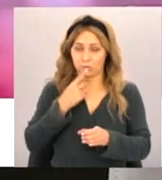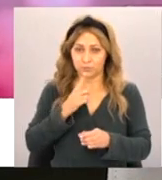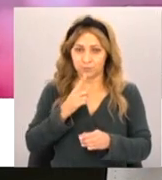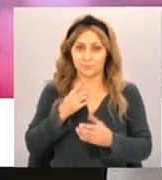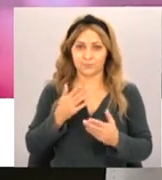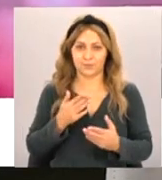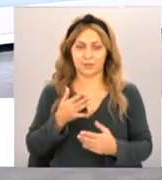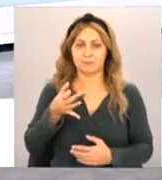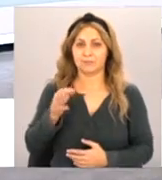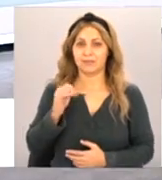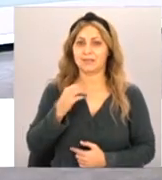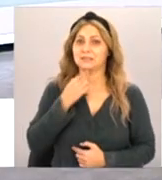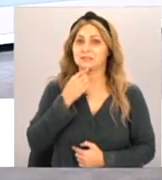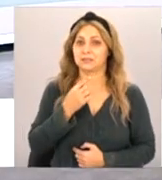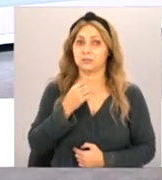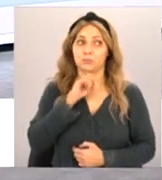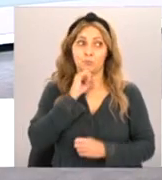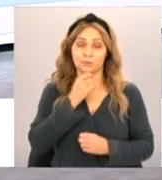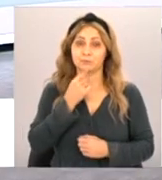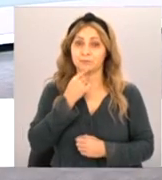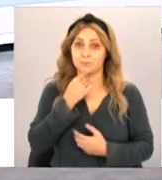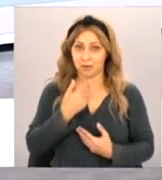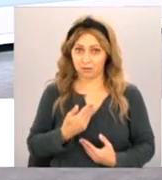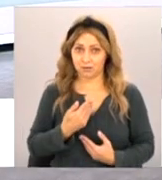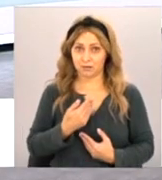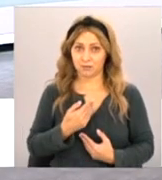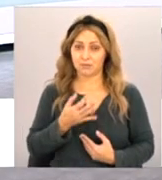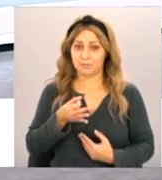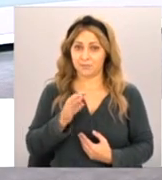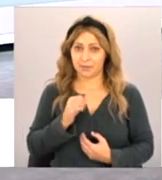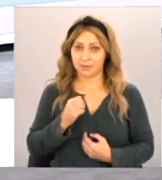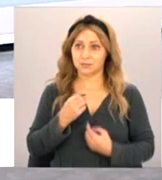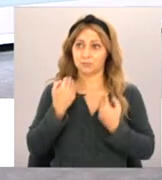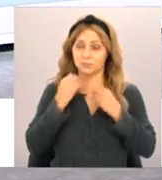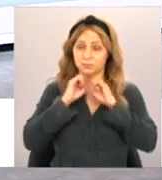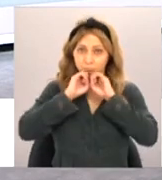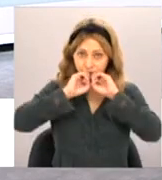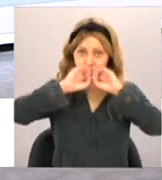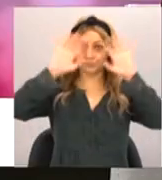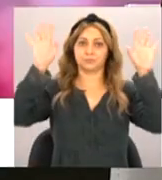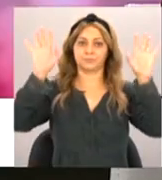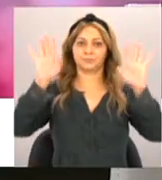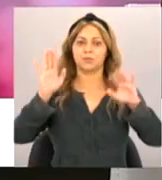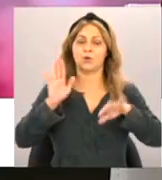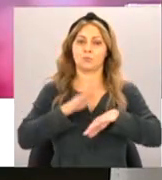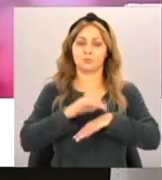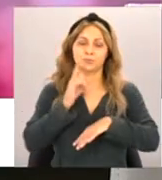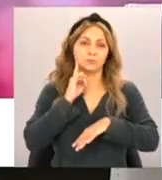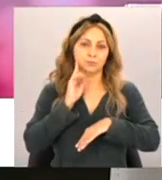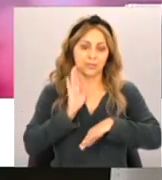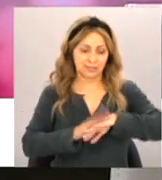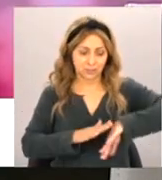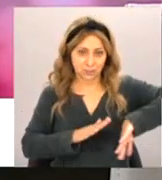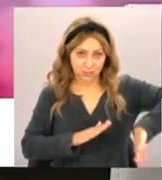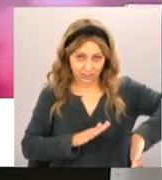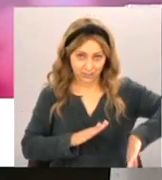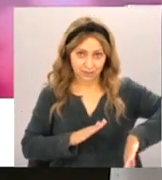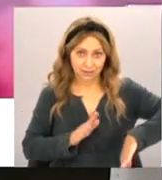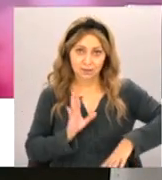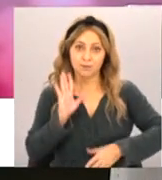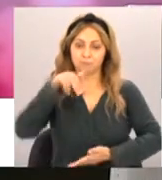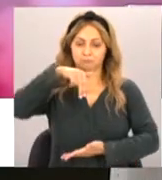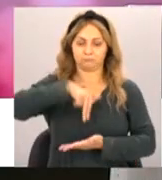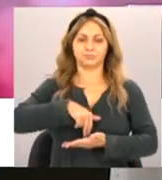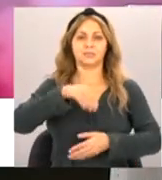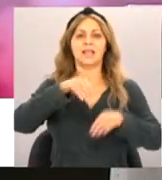pertence a lista diz esse fica bastante Claro e é por isso que é tão importante que uma esquerda possa ir a eleições e assim que o bloco vai